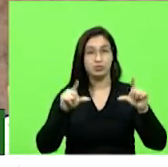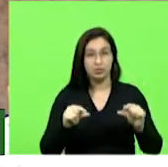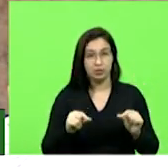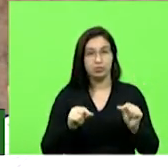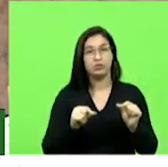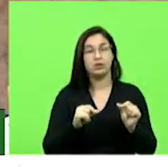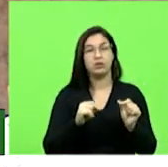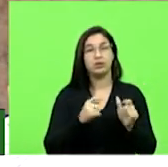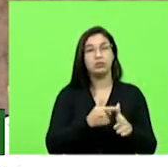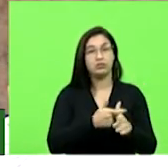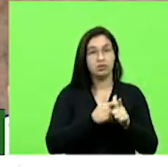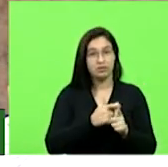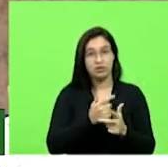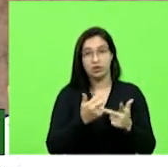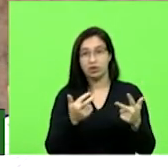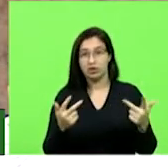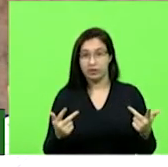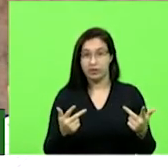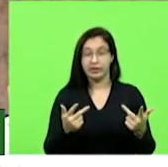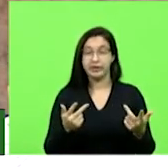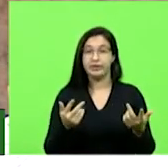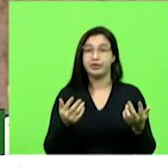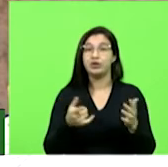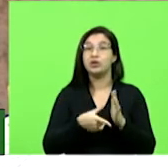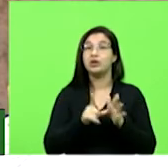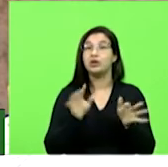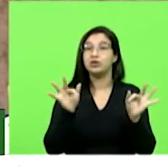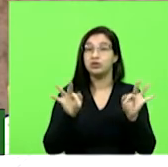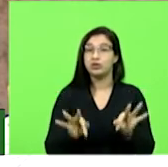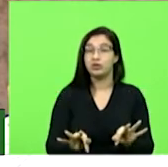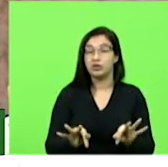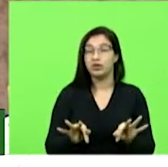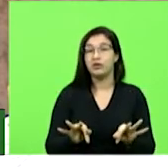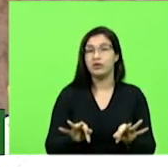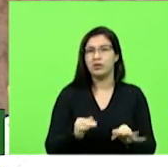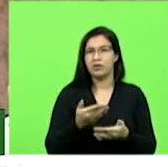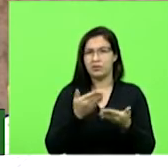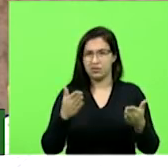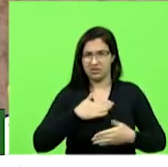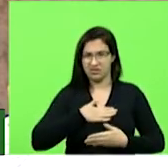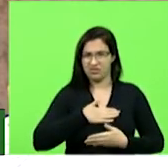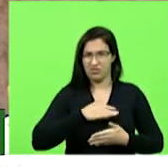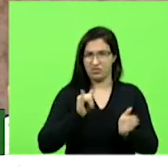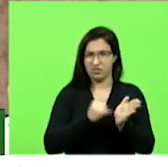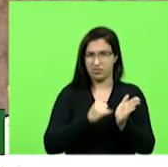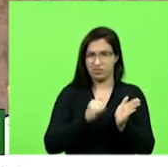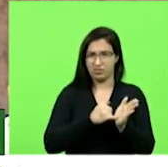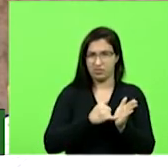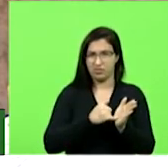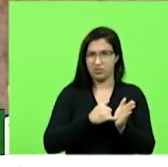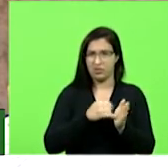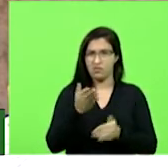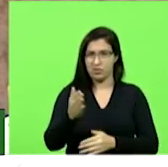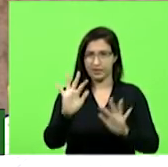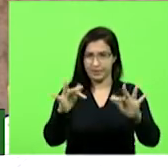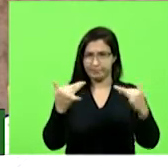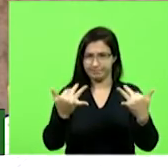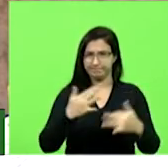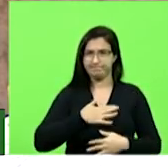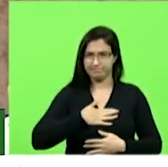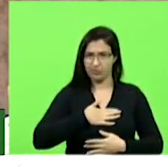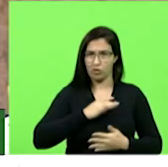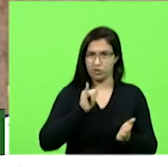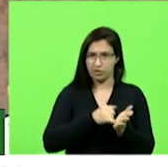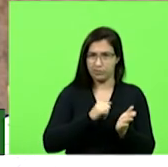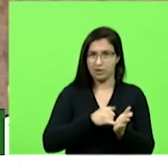mas infelizmente, aliás, quero finalizar com um grande alerta para os senhores. Alguém gosta de pagar imposto aqui? Você que está me assistindo em casa, você gosta? Mas você